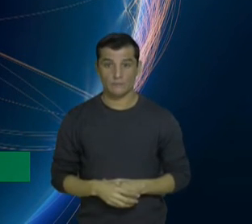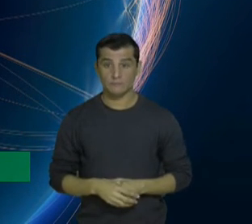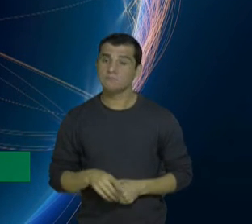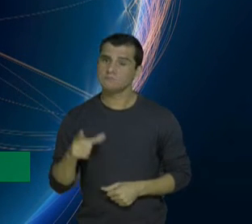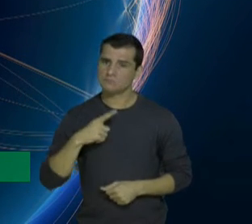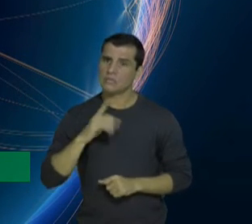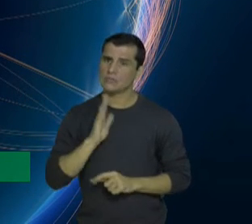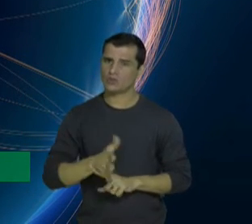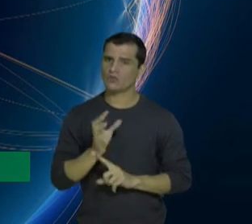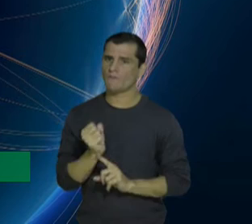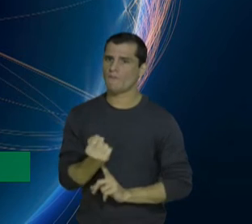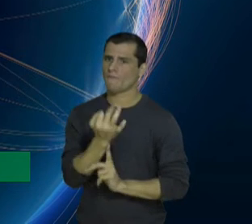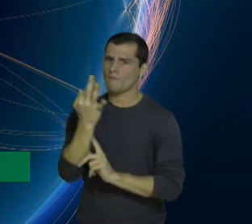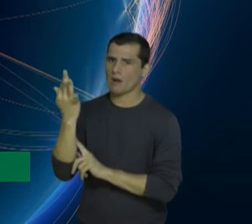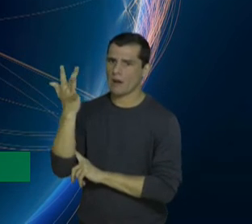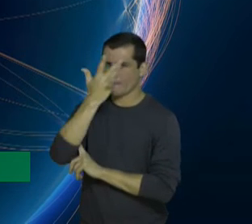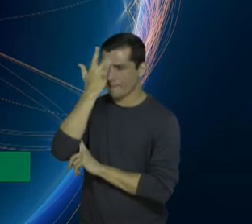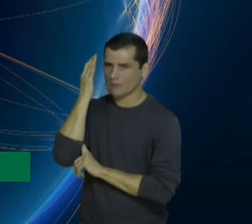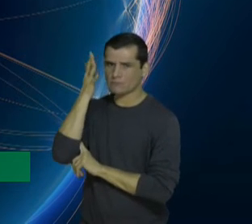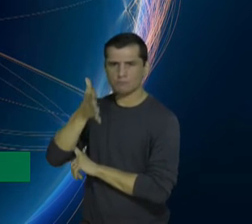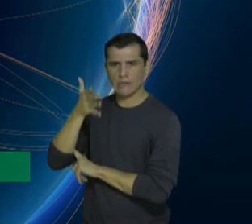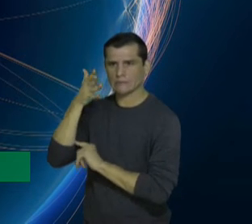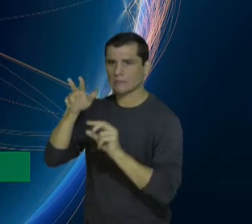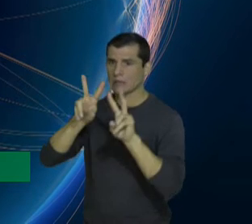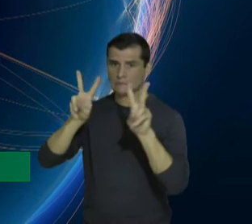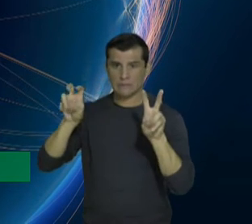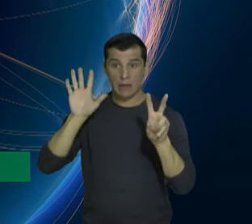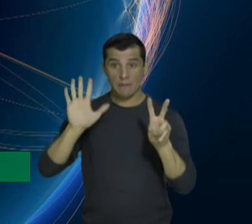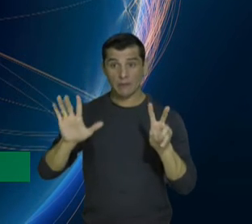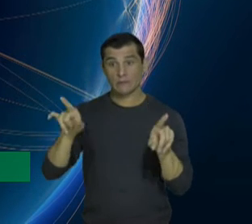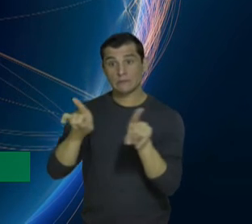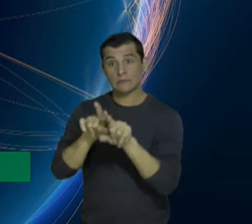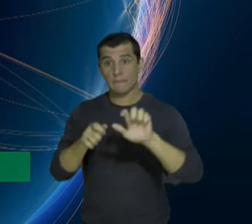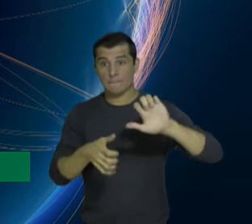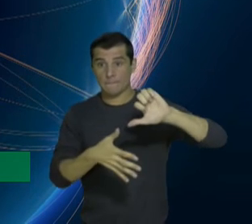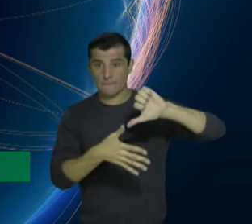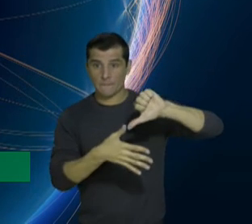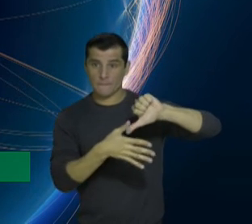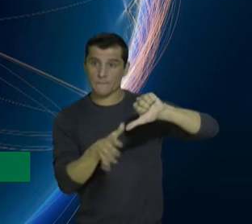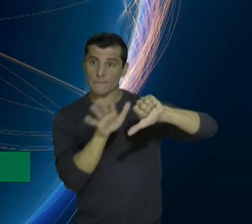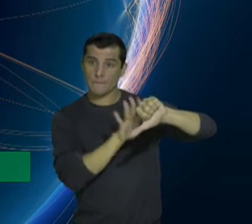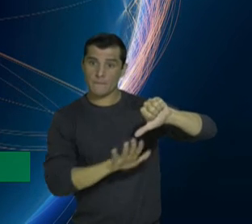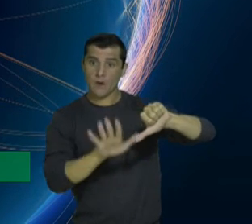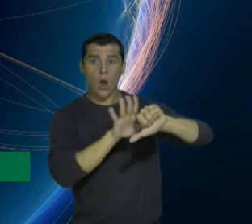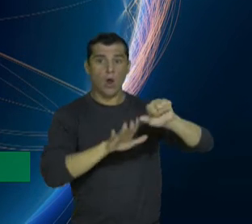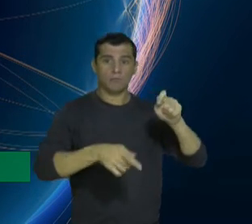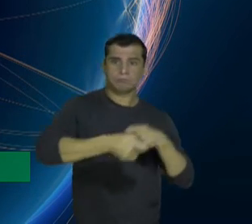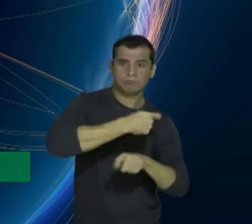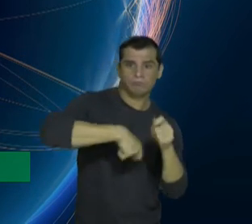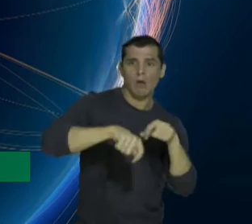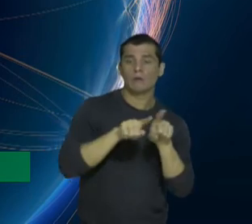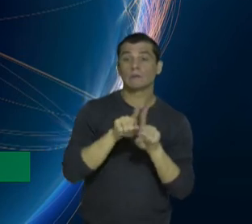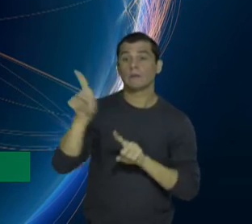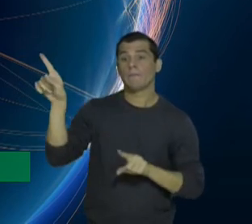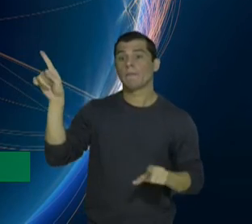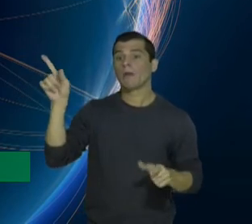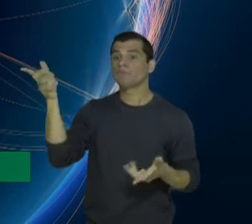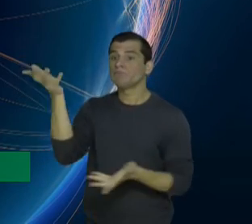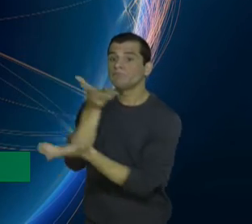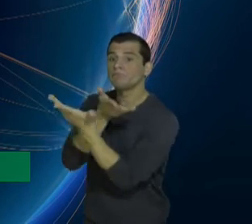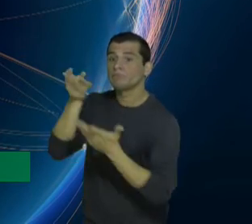apresentações já se falou muito eh Mercosul União Europeia eu vou ampliar um pouco esse Horizonte